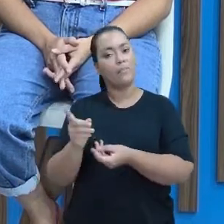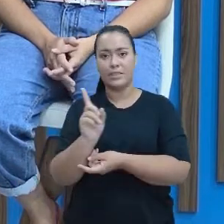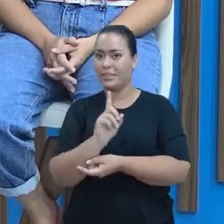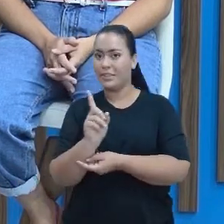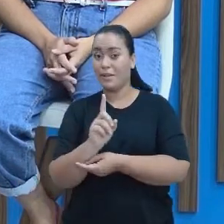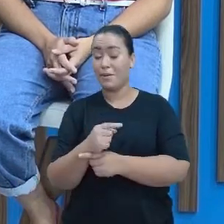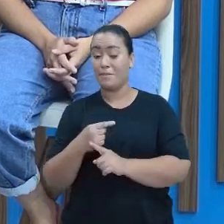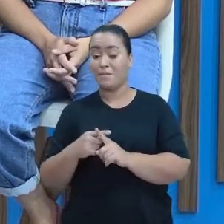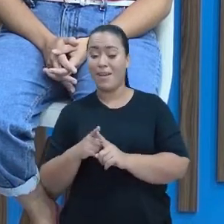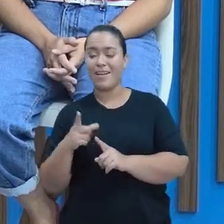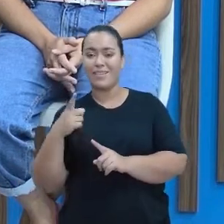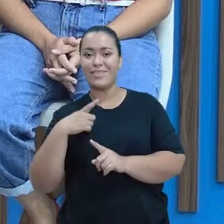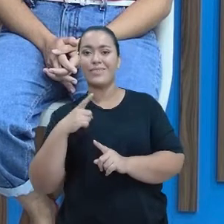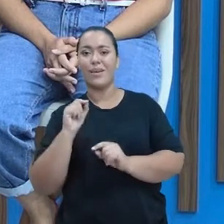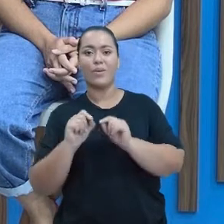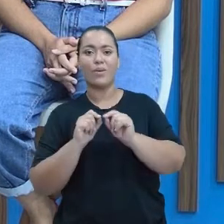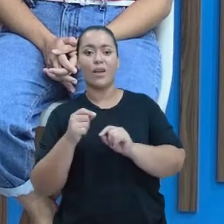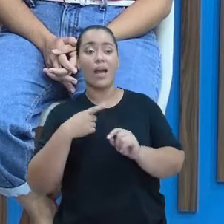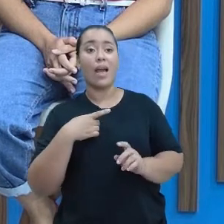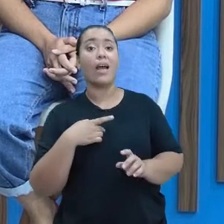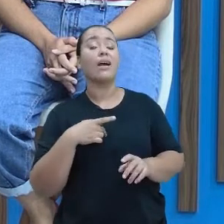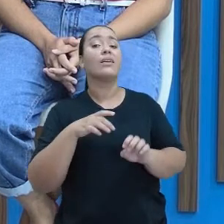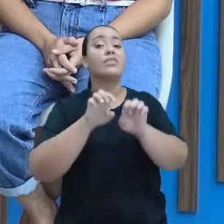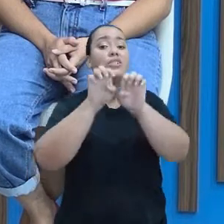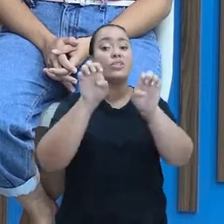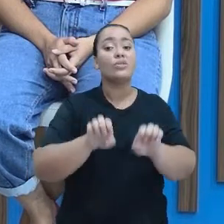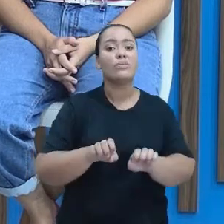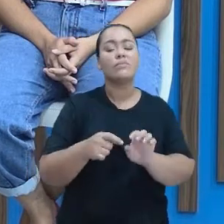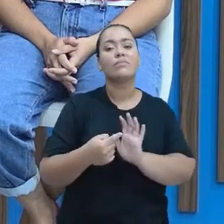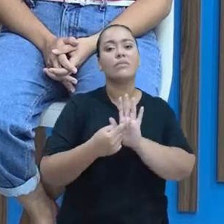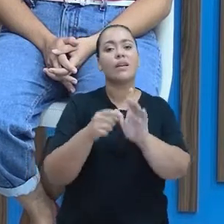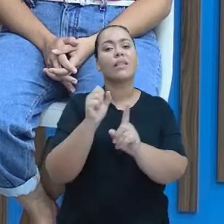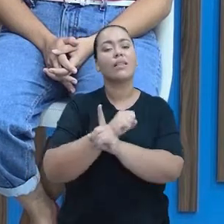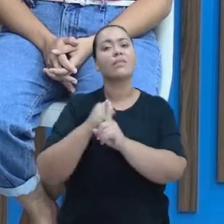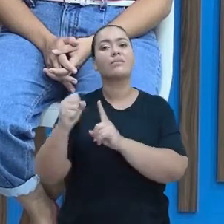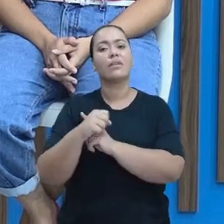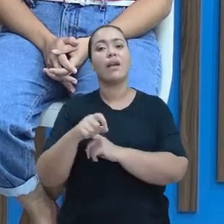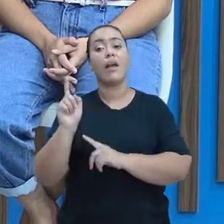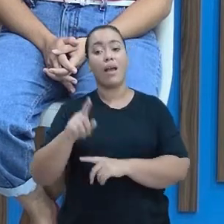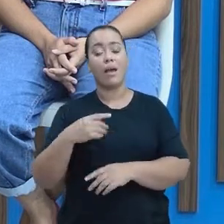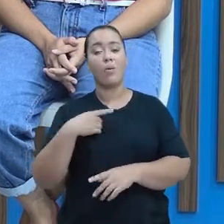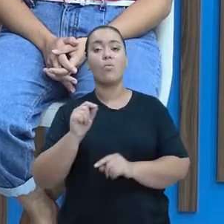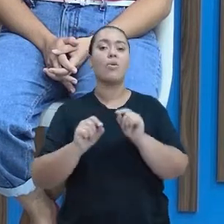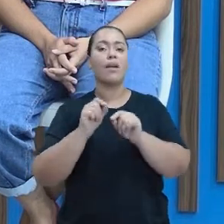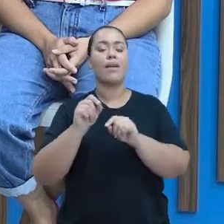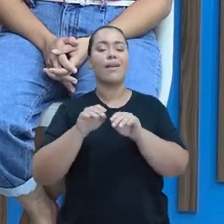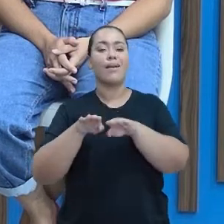mas reflete a estrutura da nossa sociedade, esse padrão escravocrata,